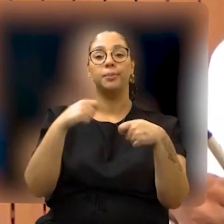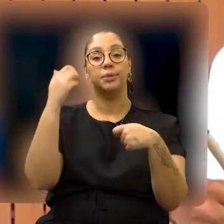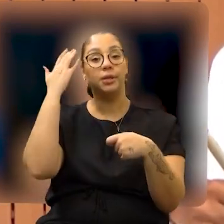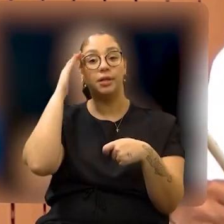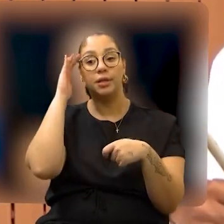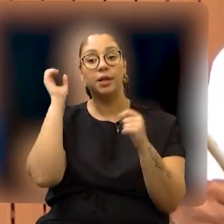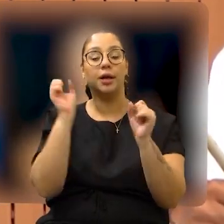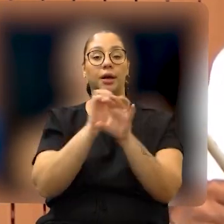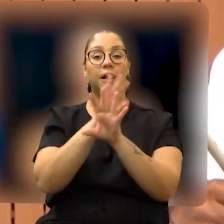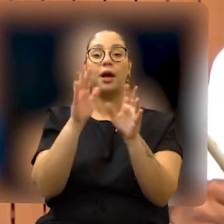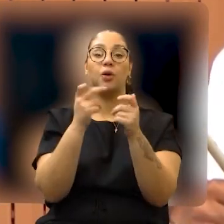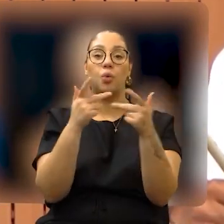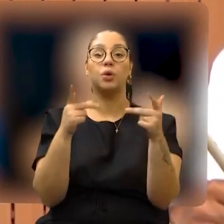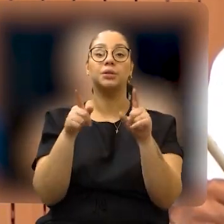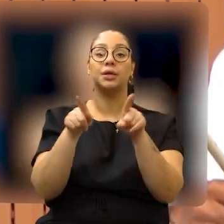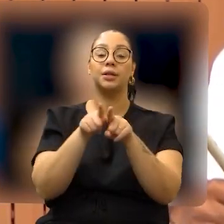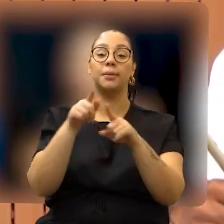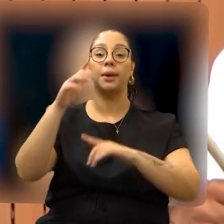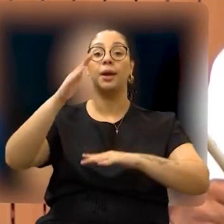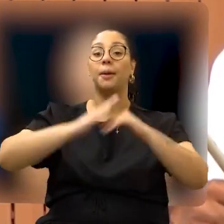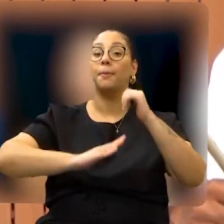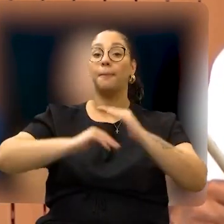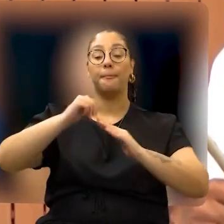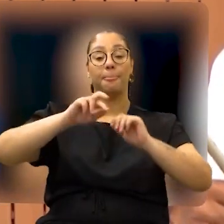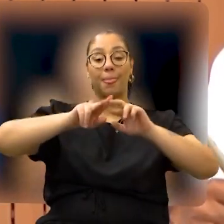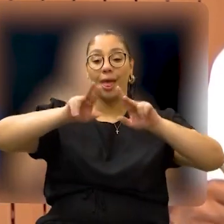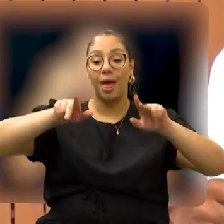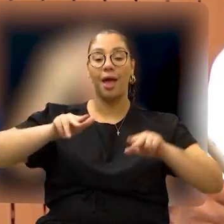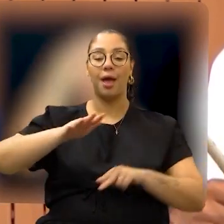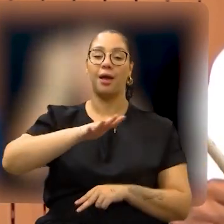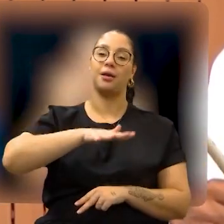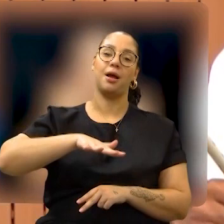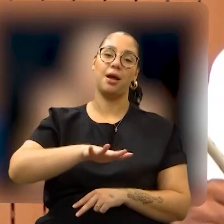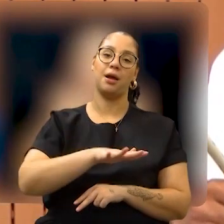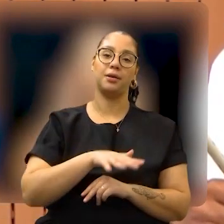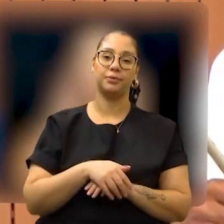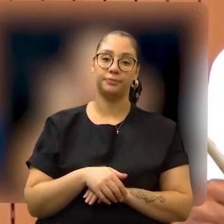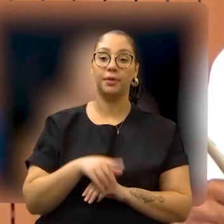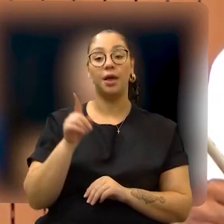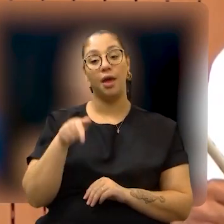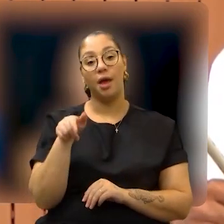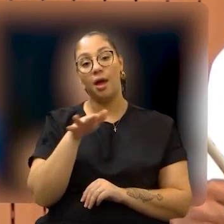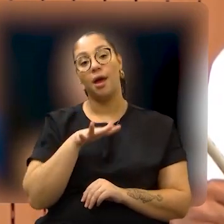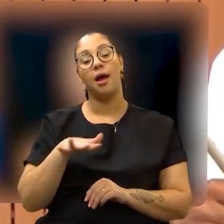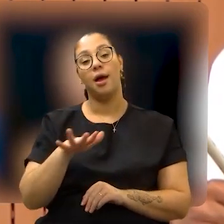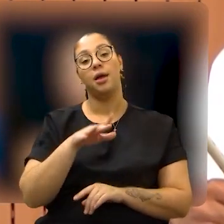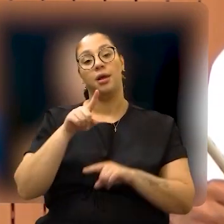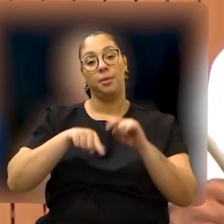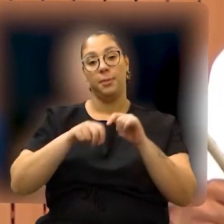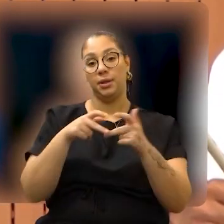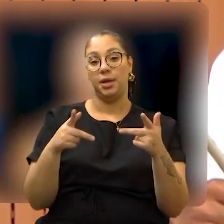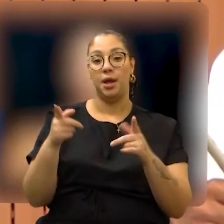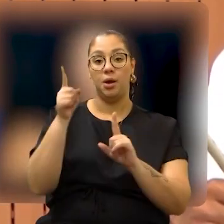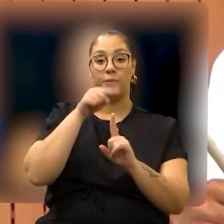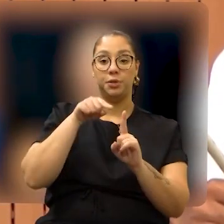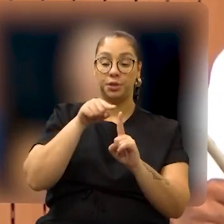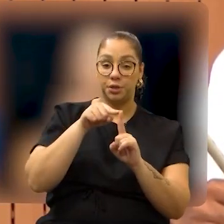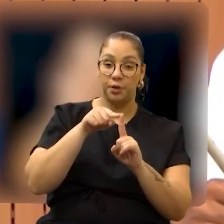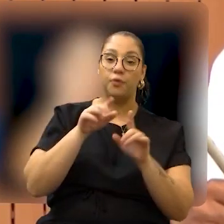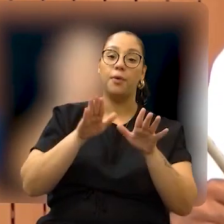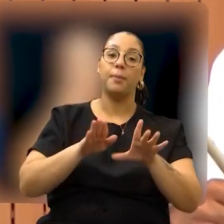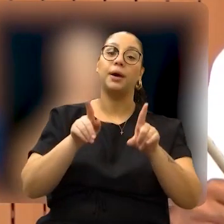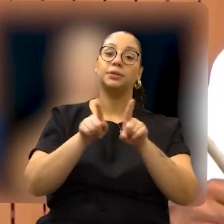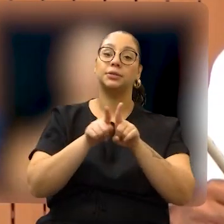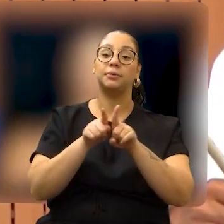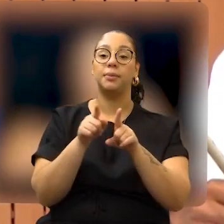fato, esse fenômeno, o que está acontecendo e tentar atuar nas suas várias áreas, né? É na áreas mais